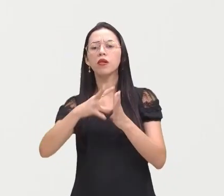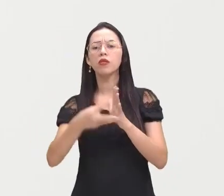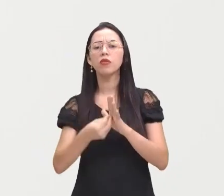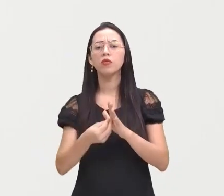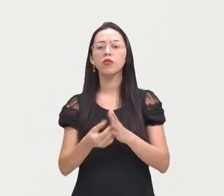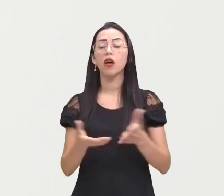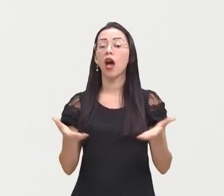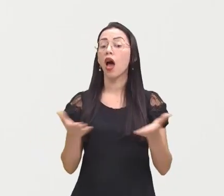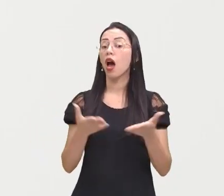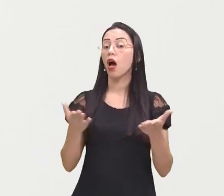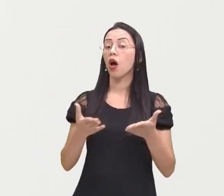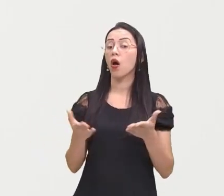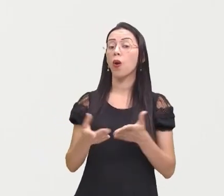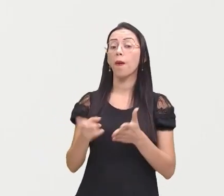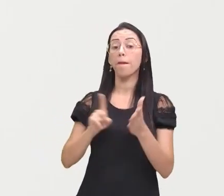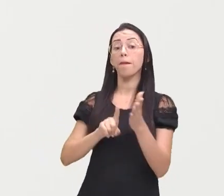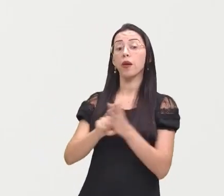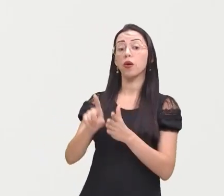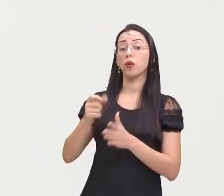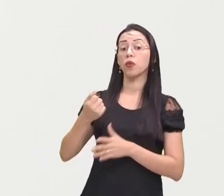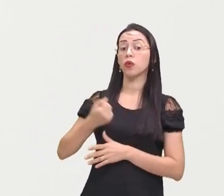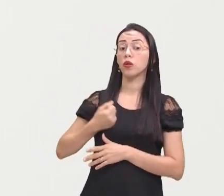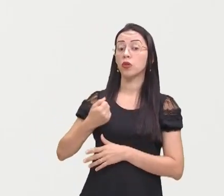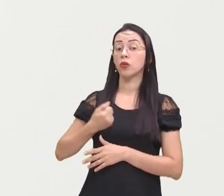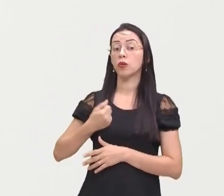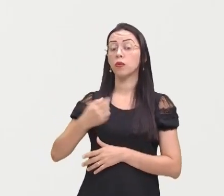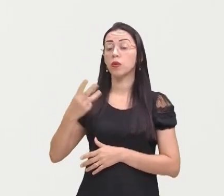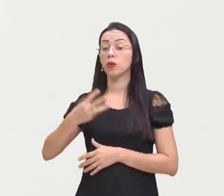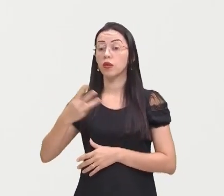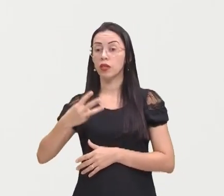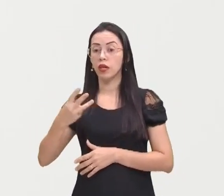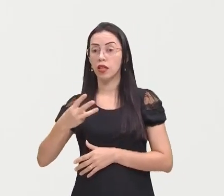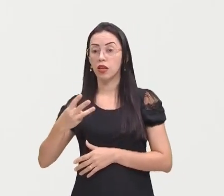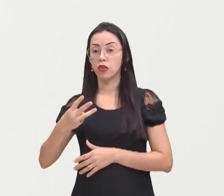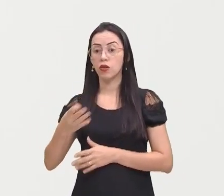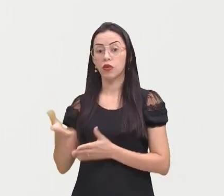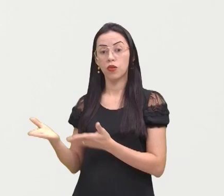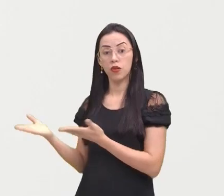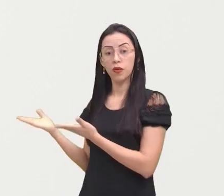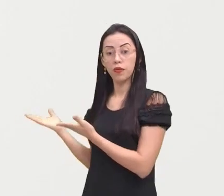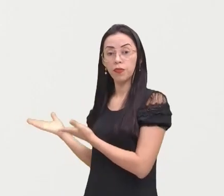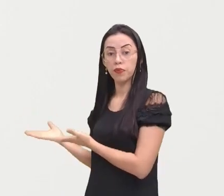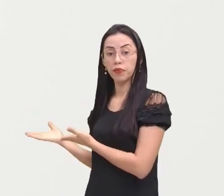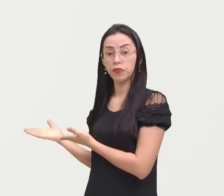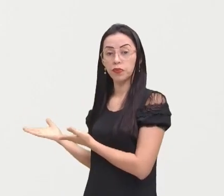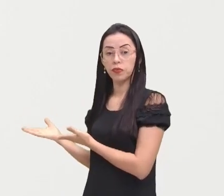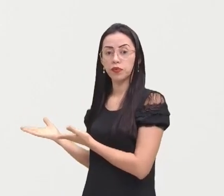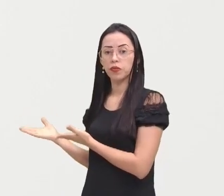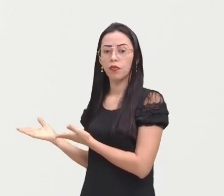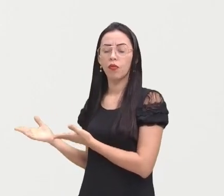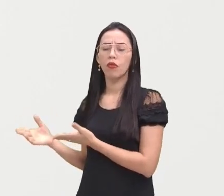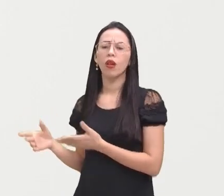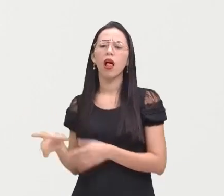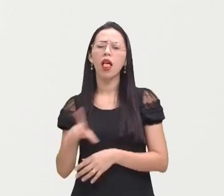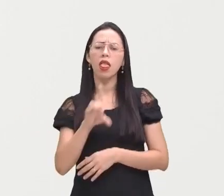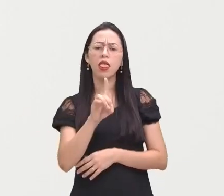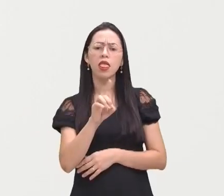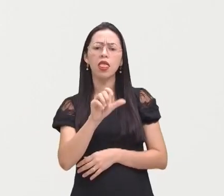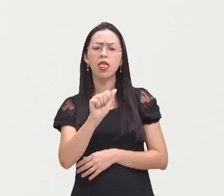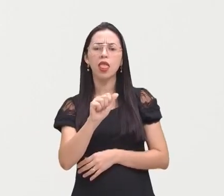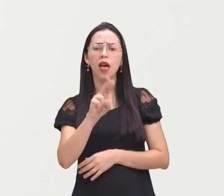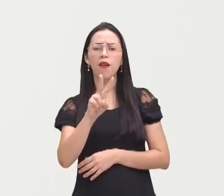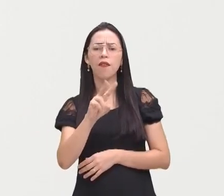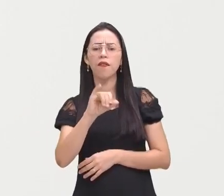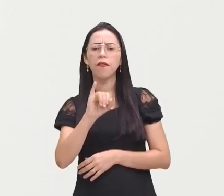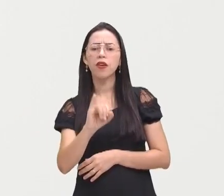um pouquinho. Qual é o nosso próximo desafio? Desafio 3. Quem foi na viagem com